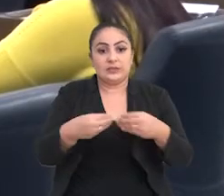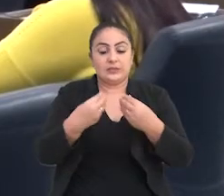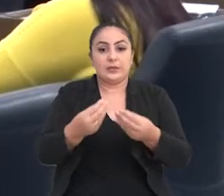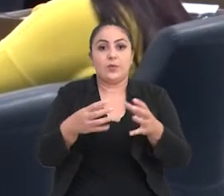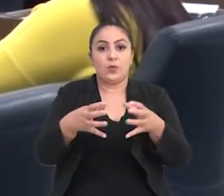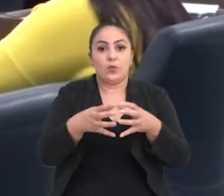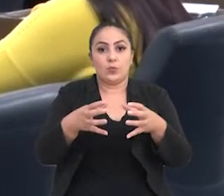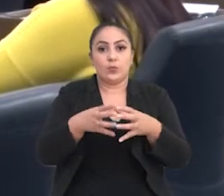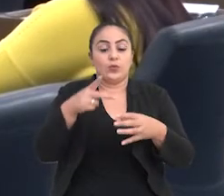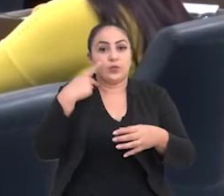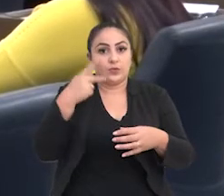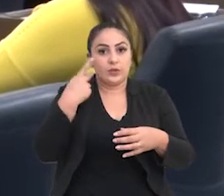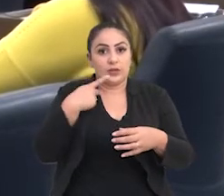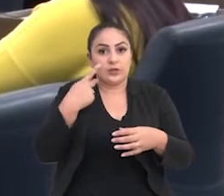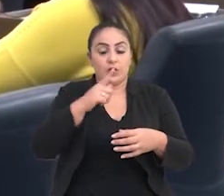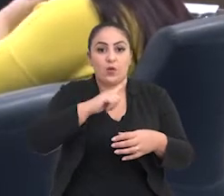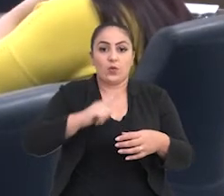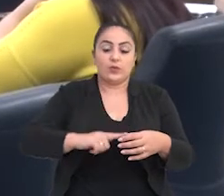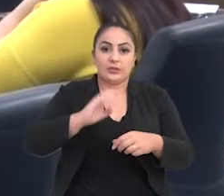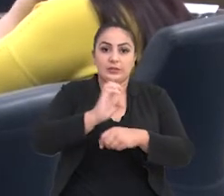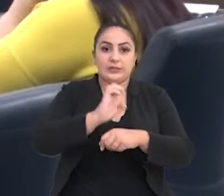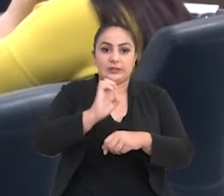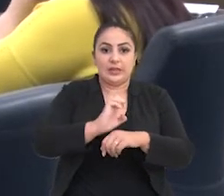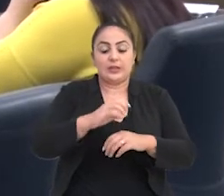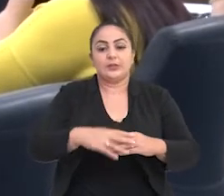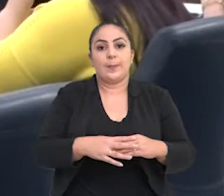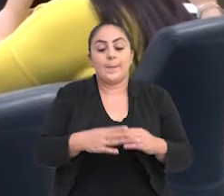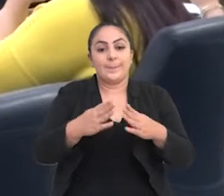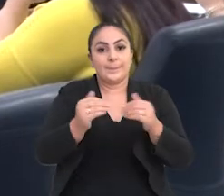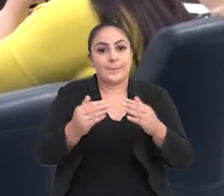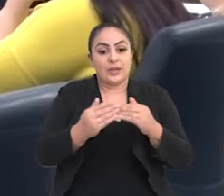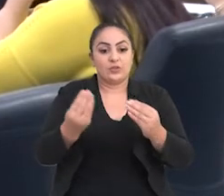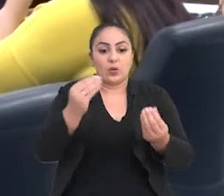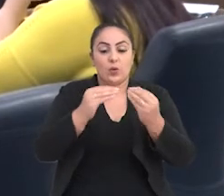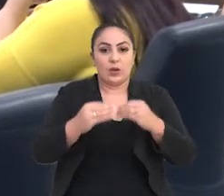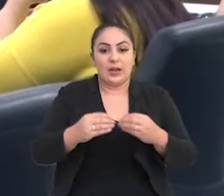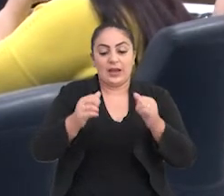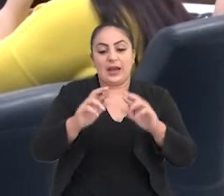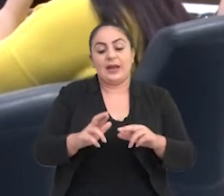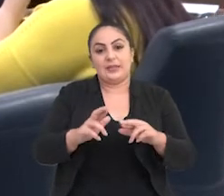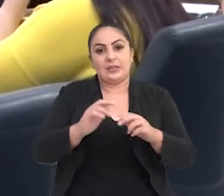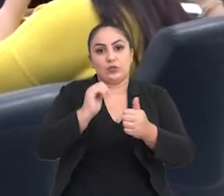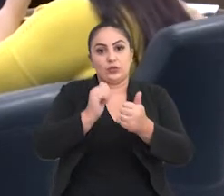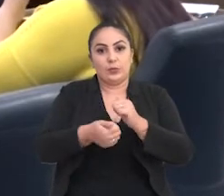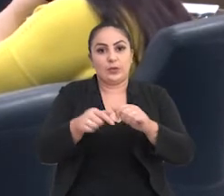ofício enviado por um grupo de vereadores ao governo do estado pede